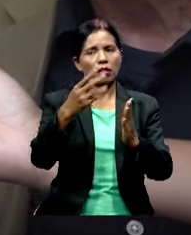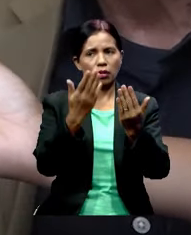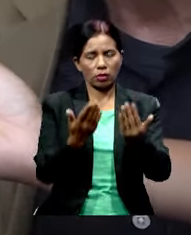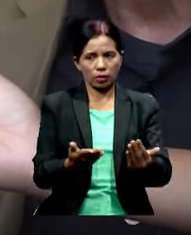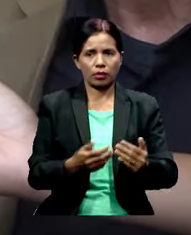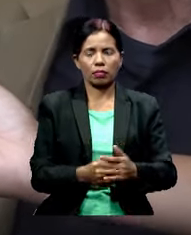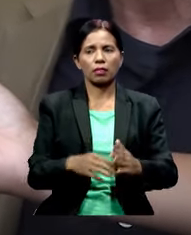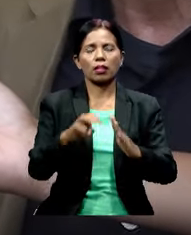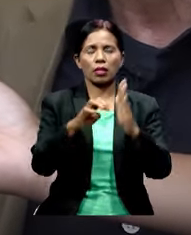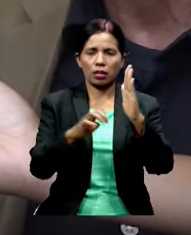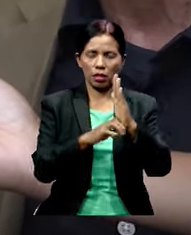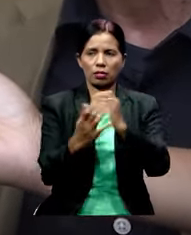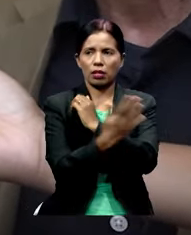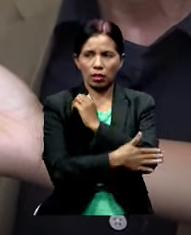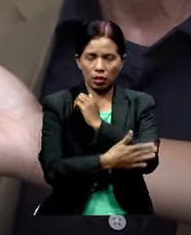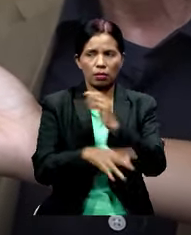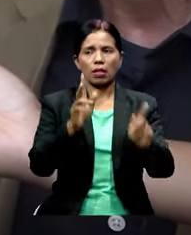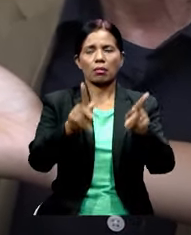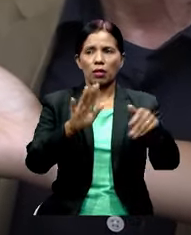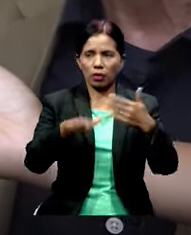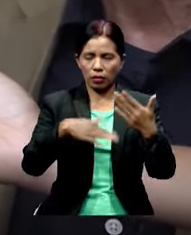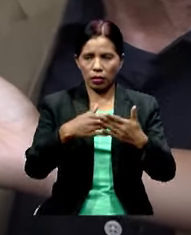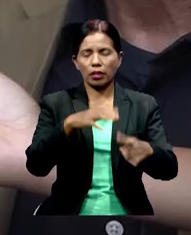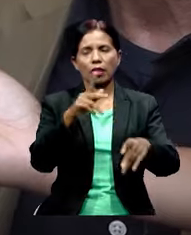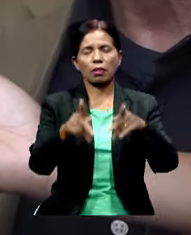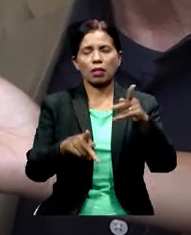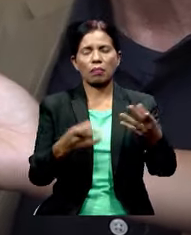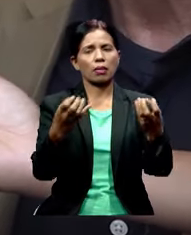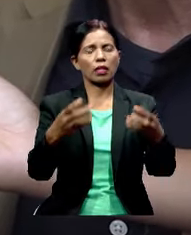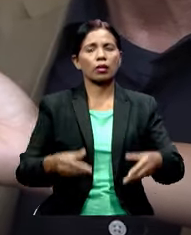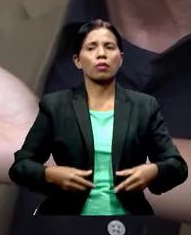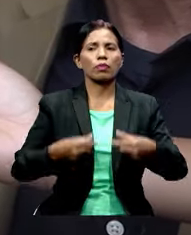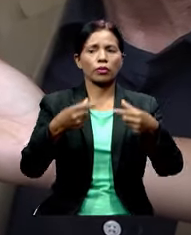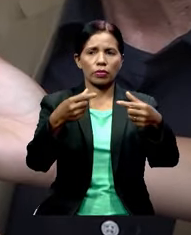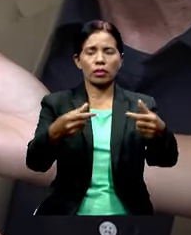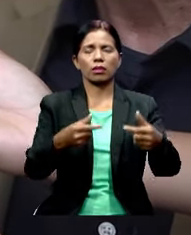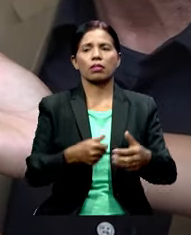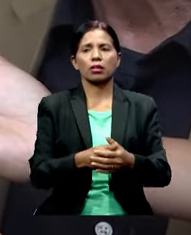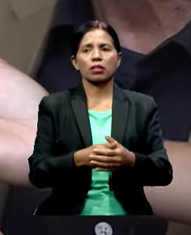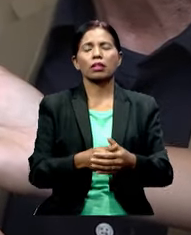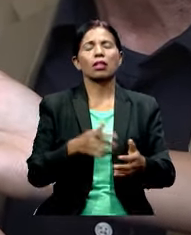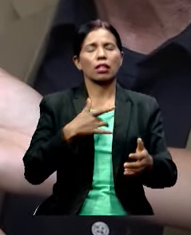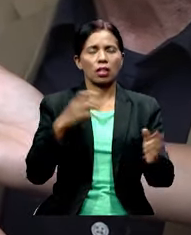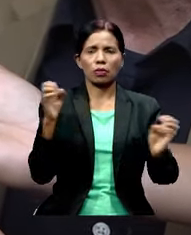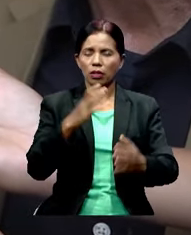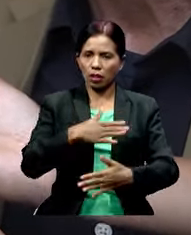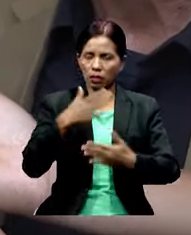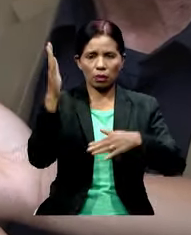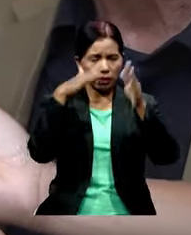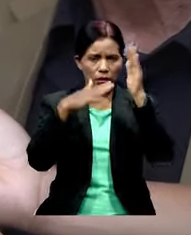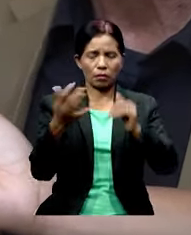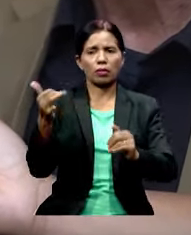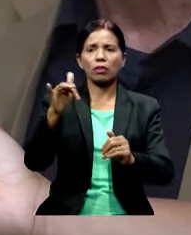ba estado ba nasang ba povo povo bara kona expressa lamentações ba acto ser ne antau